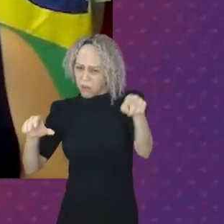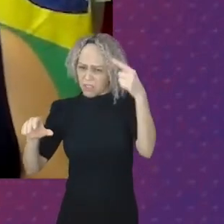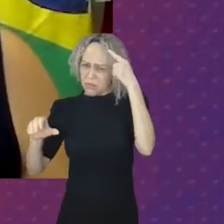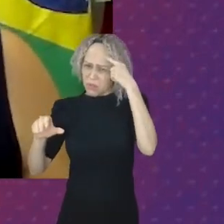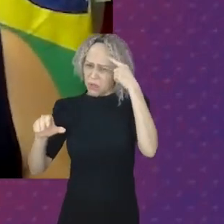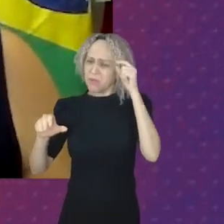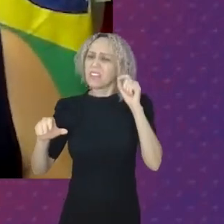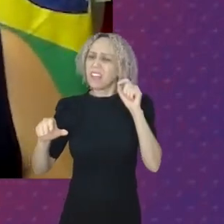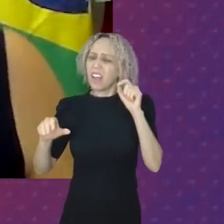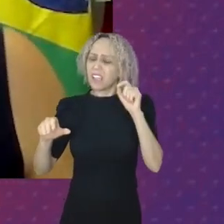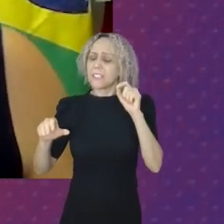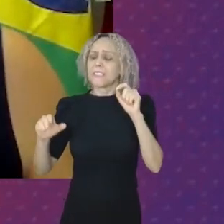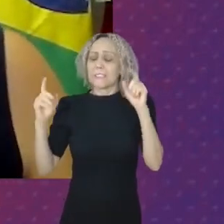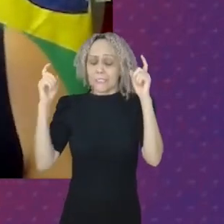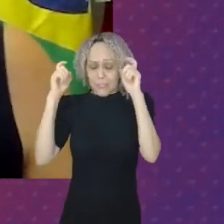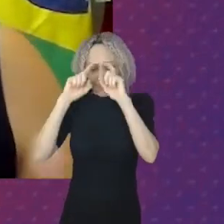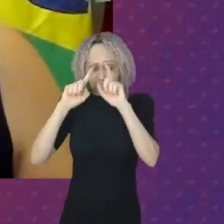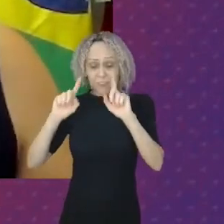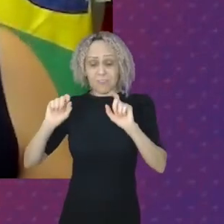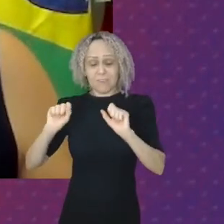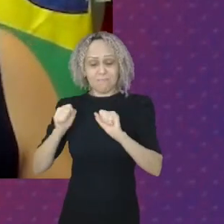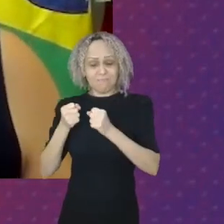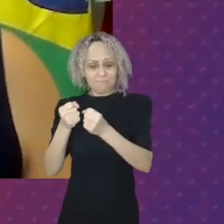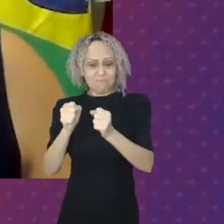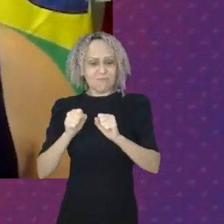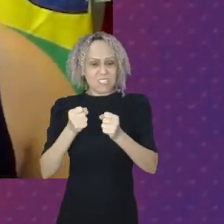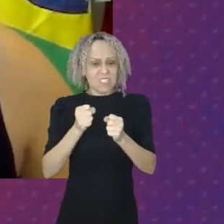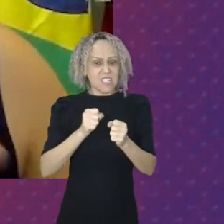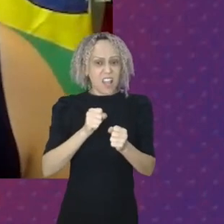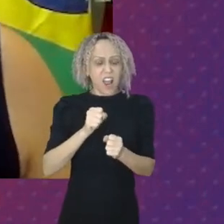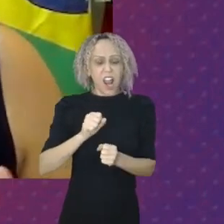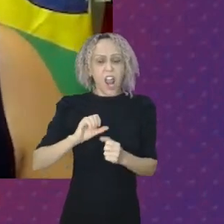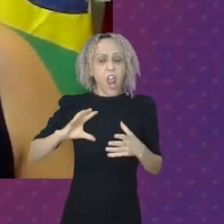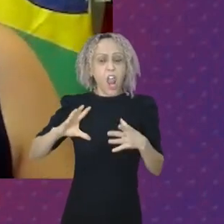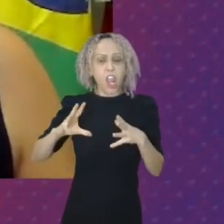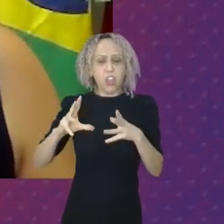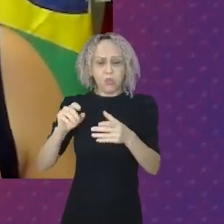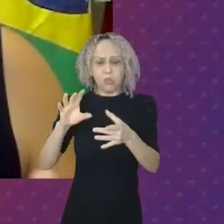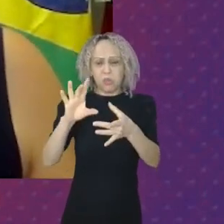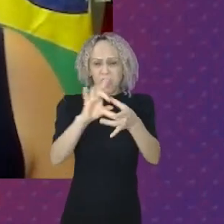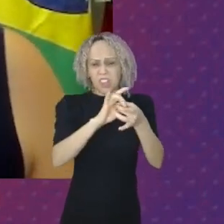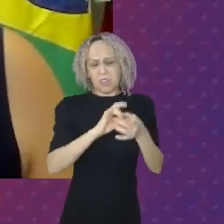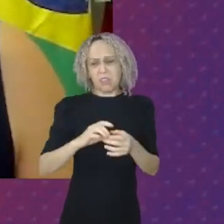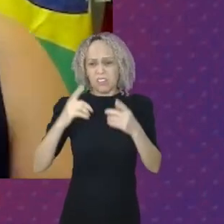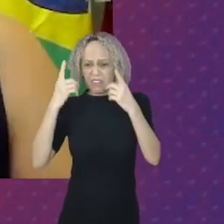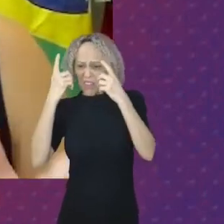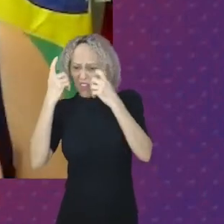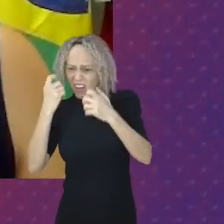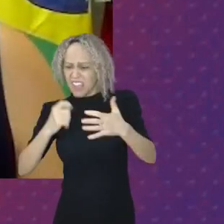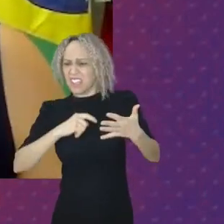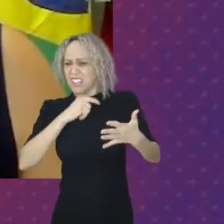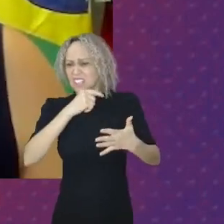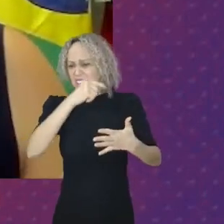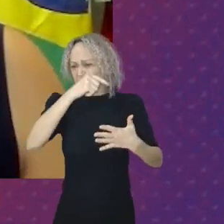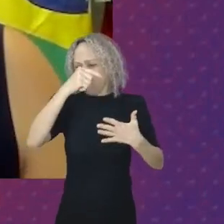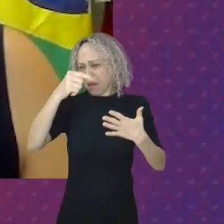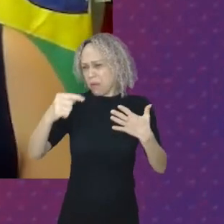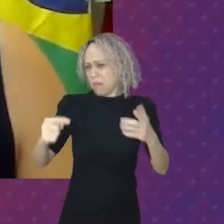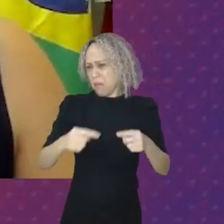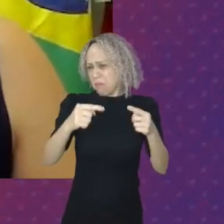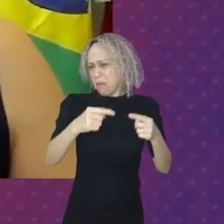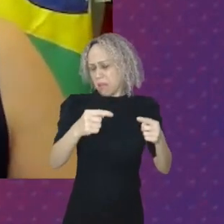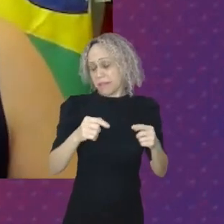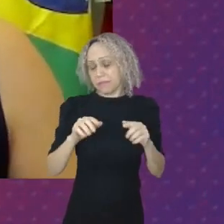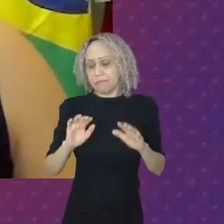o enfrentamento de todo esse cenário. Muito recentemente, agora, desde as eleições para cá, a gente está passando por uma